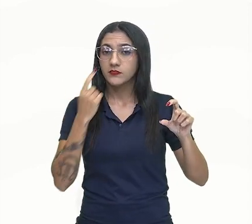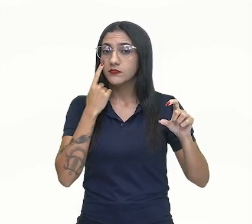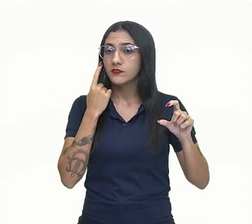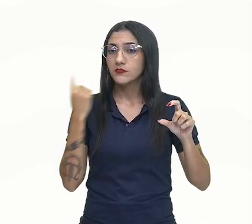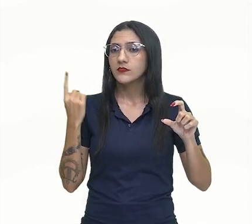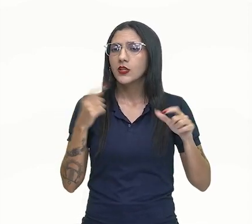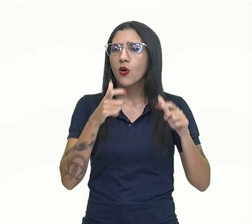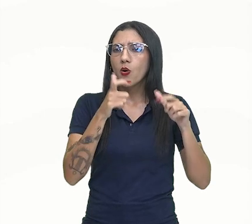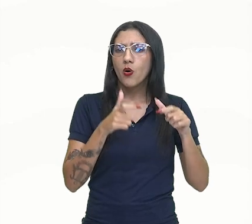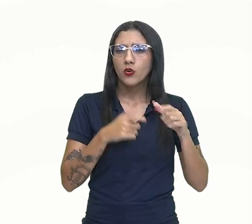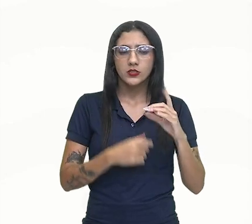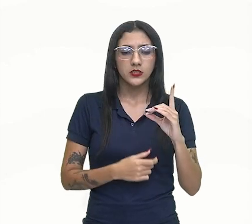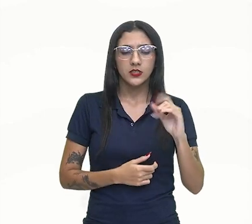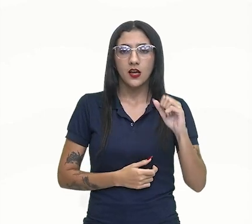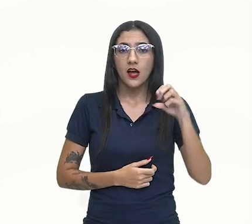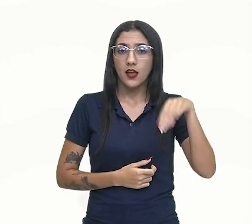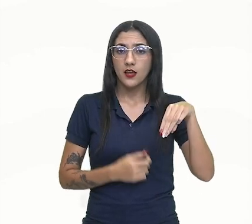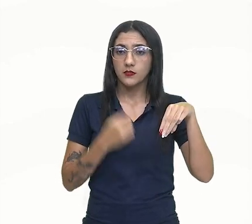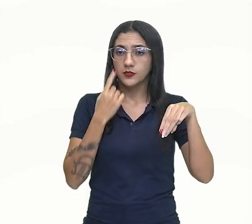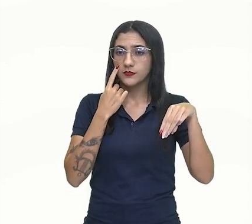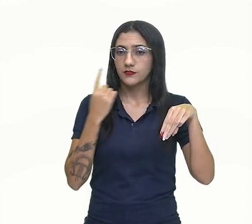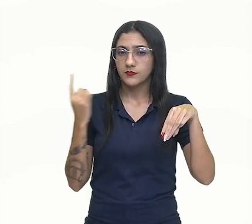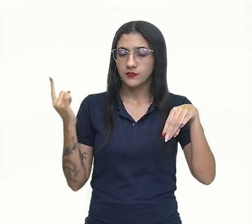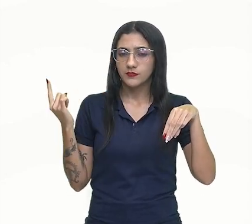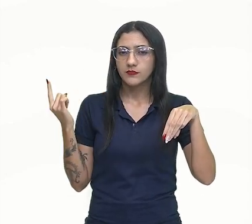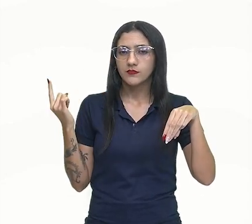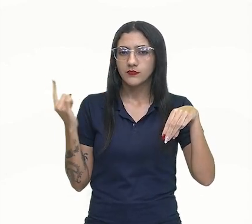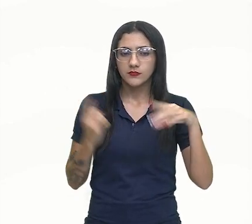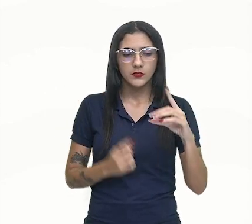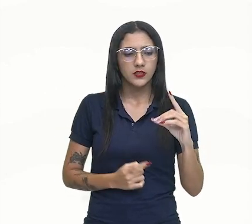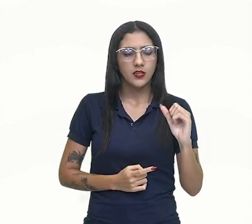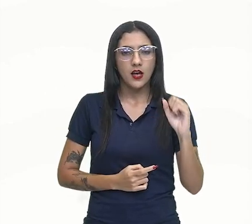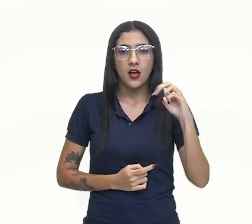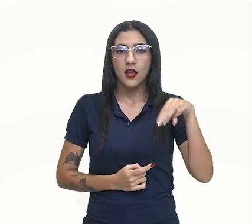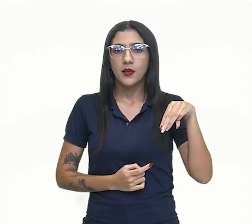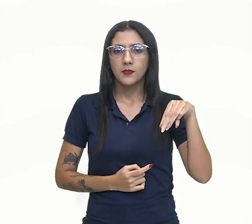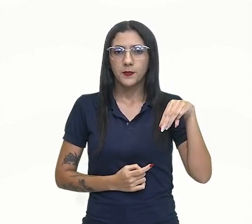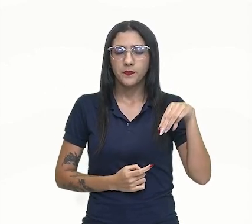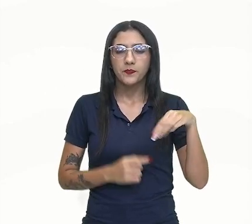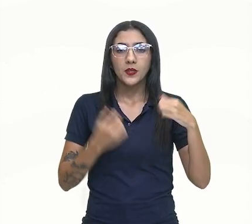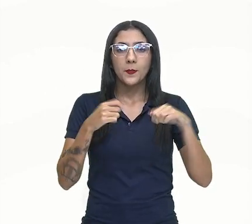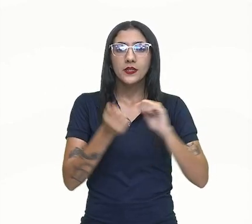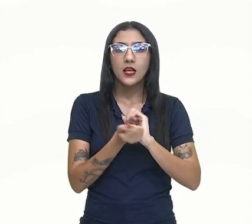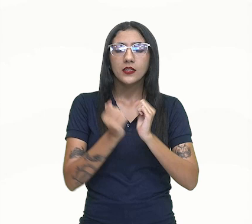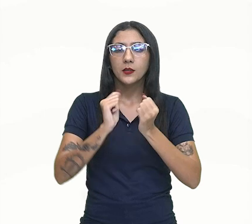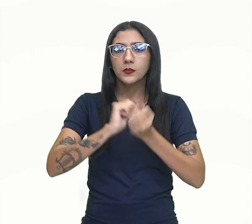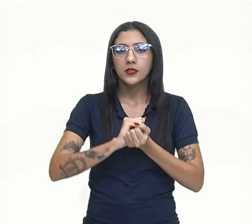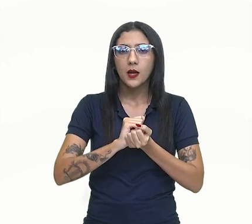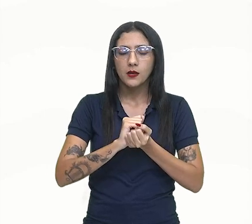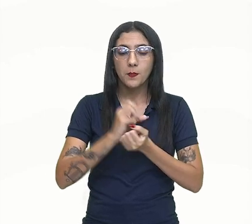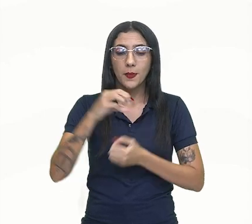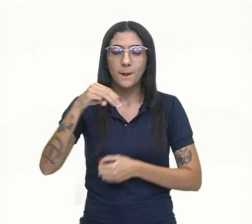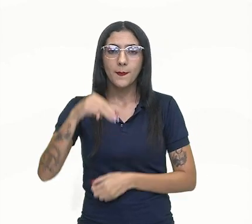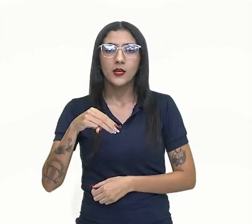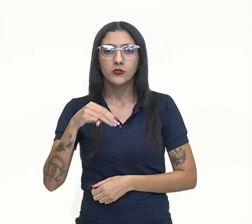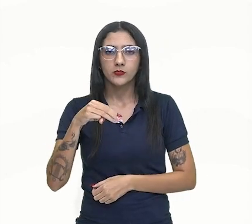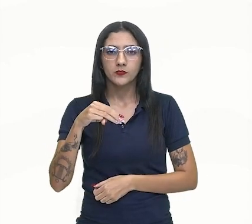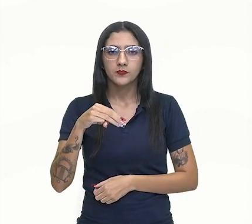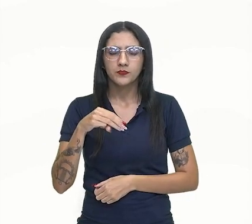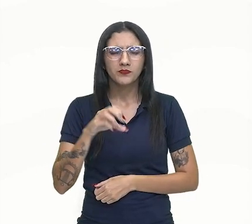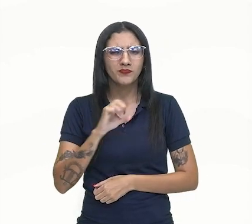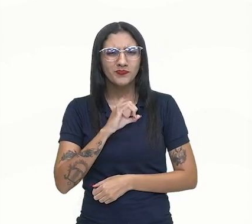estou em decâmetro, bem aqui, né? Quero converter para metro. Se eu estou